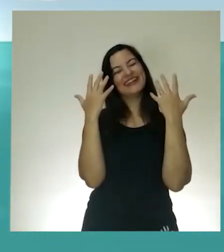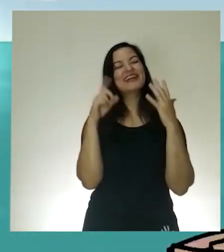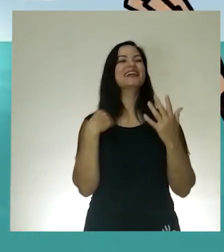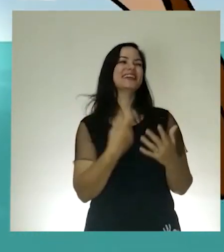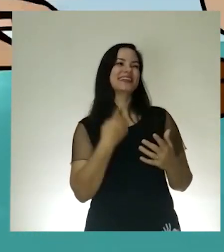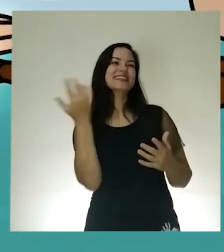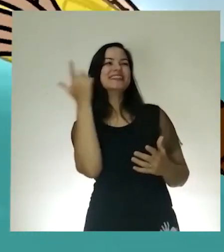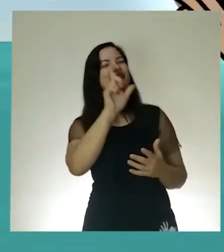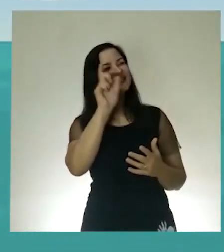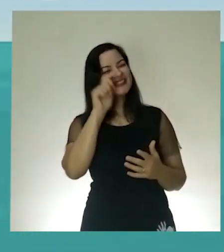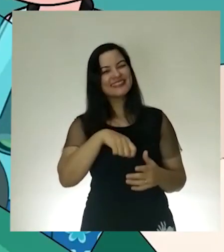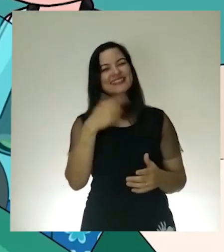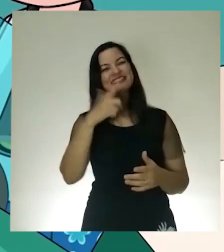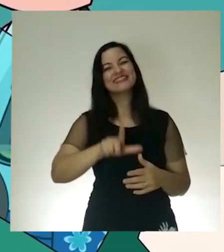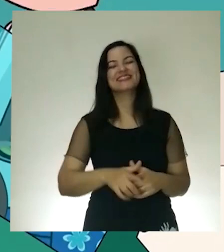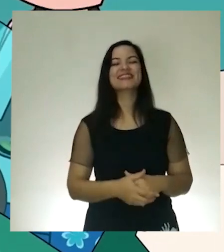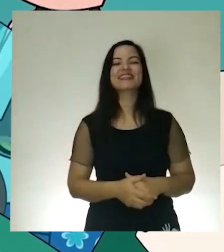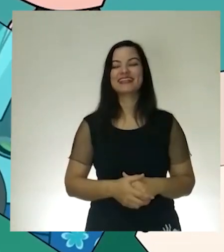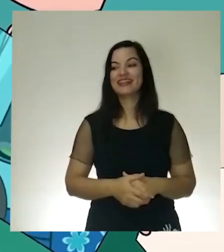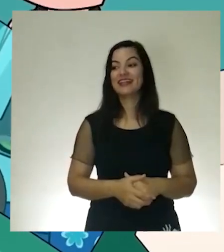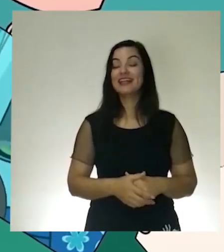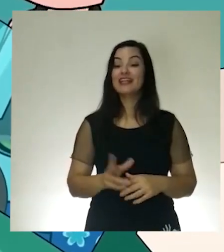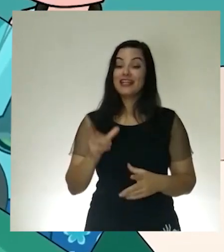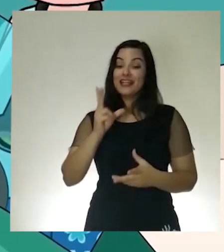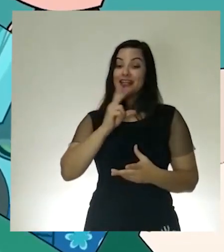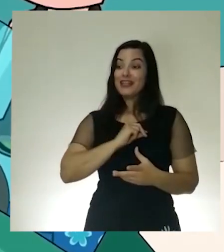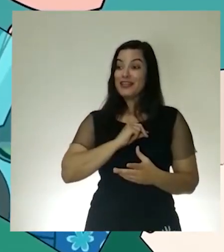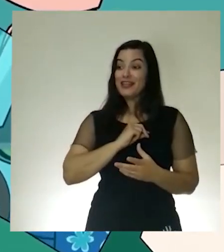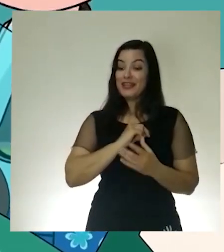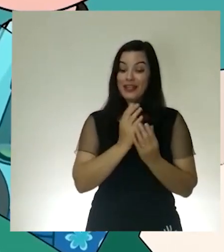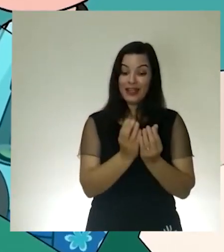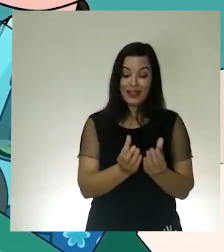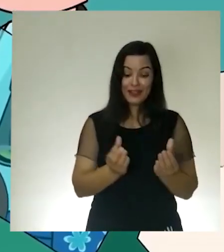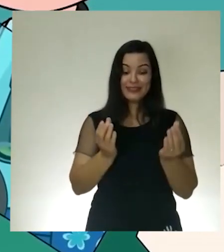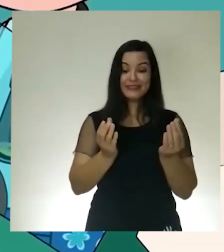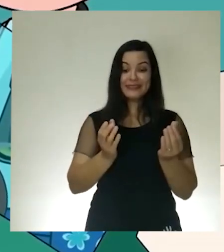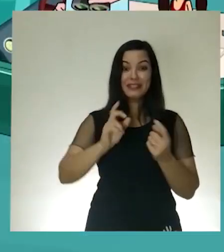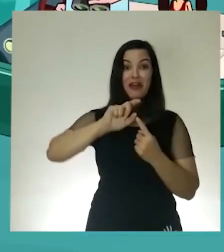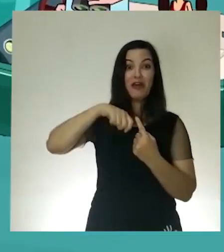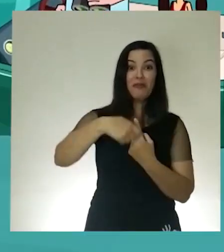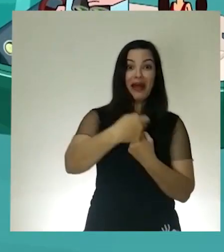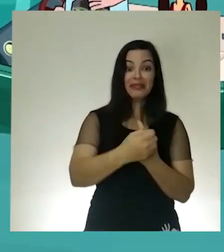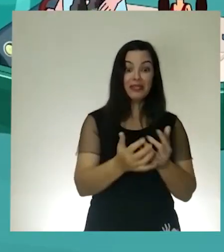Viva! Conseguimos! Nossa, que bananão!